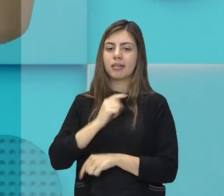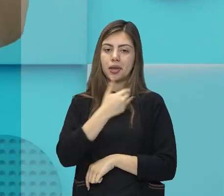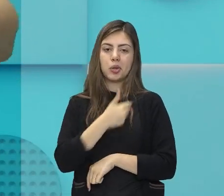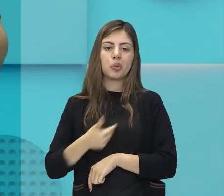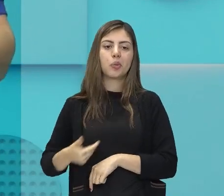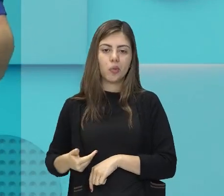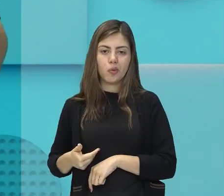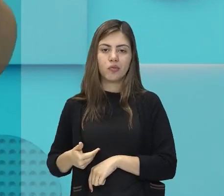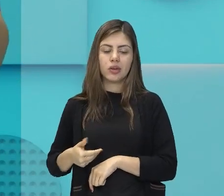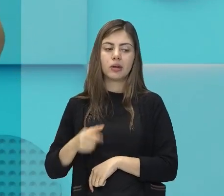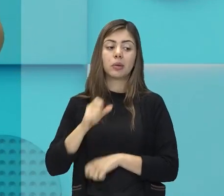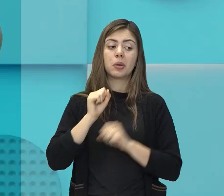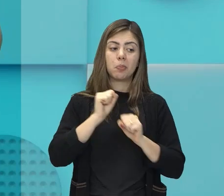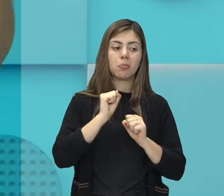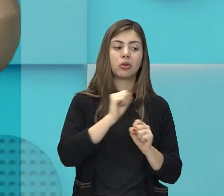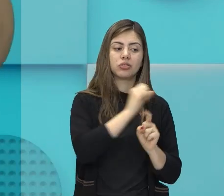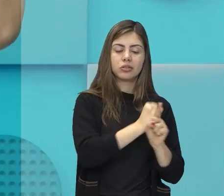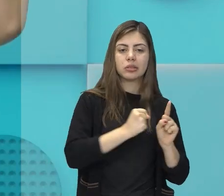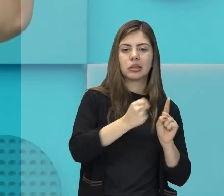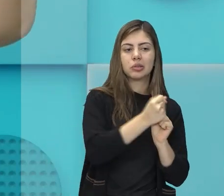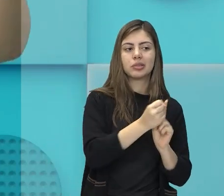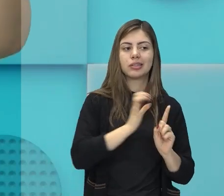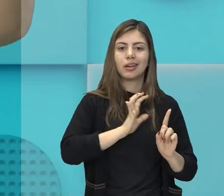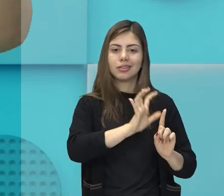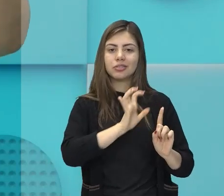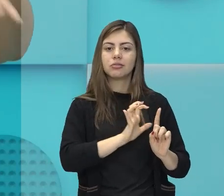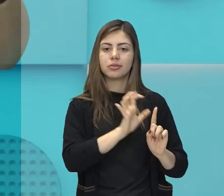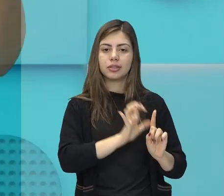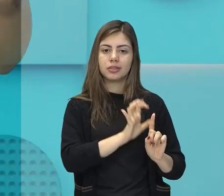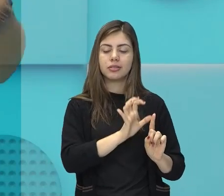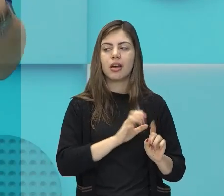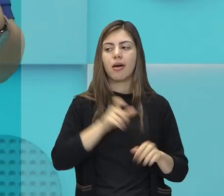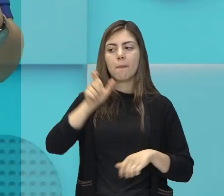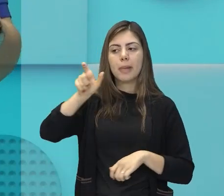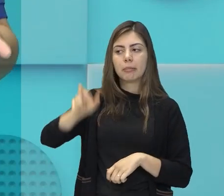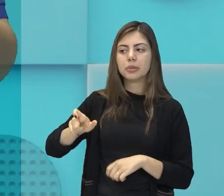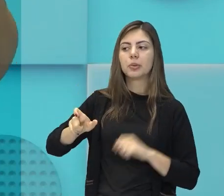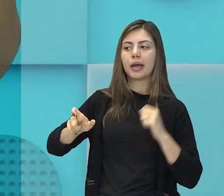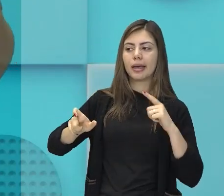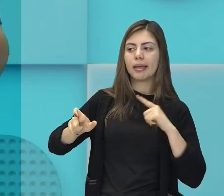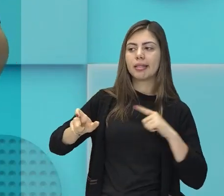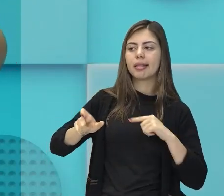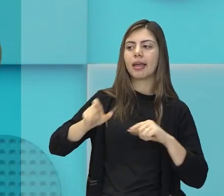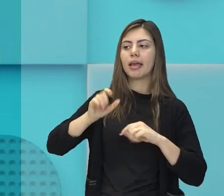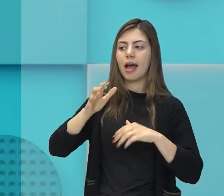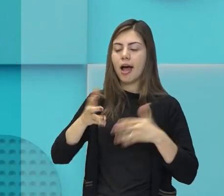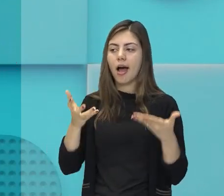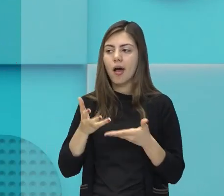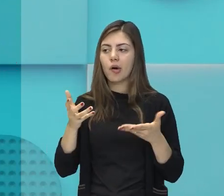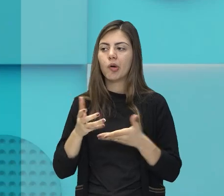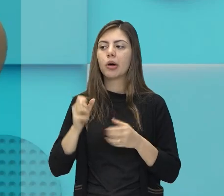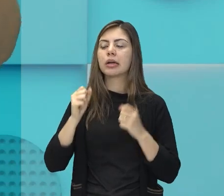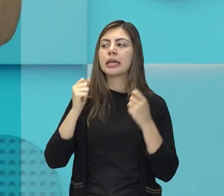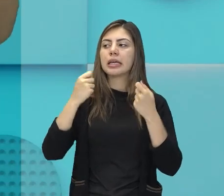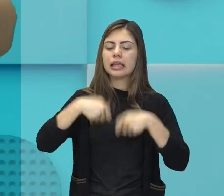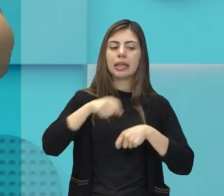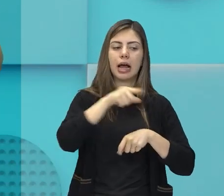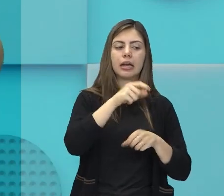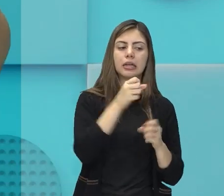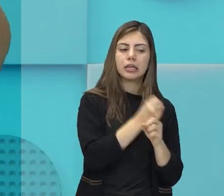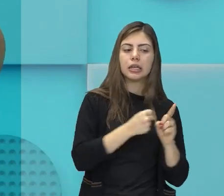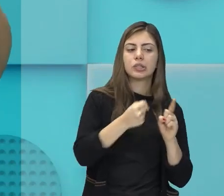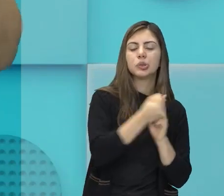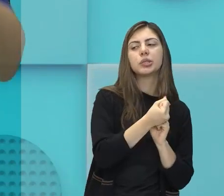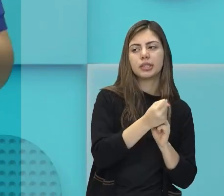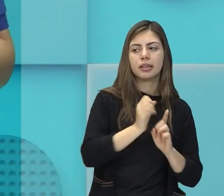que impacta diretamente a vida da sociedade, que está tendo alguma atividade ali naquele momento que é relevante, que é